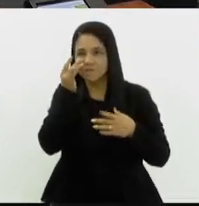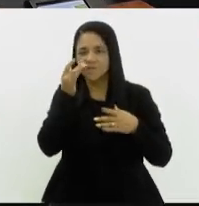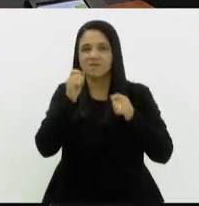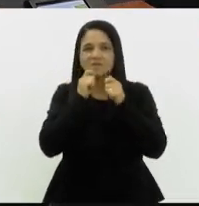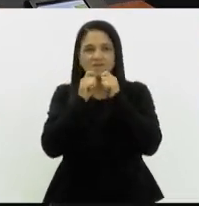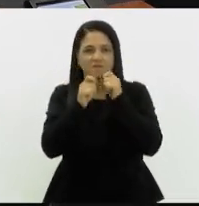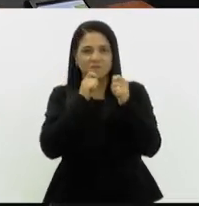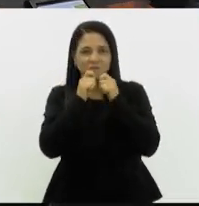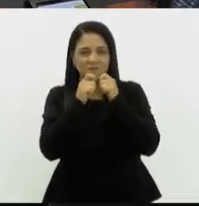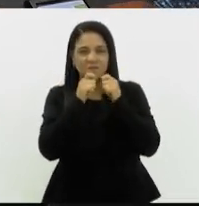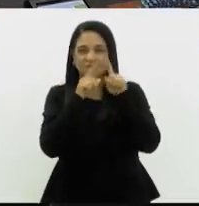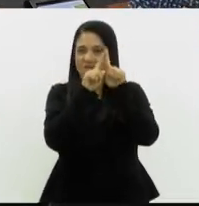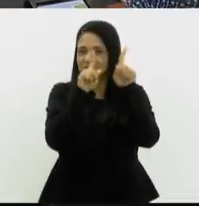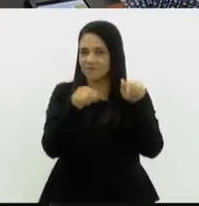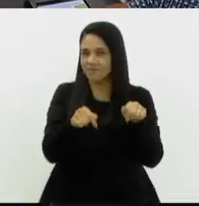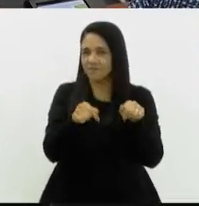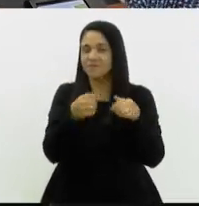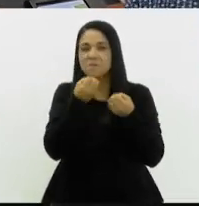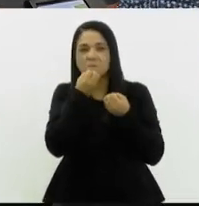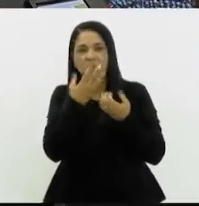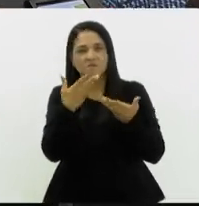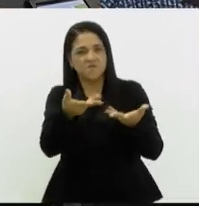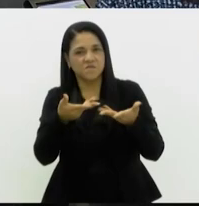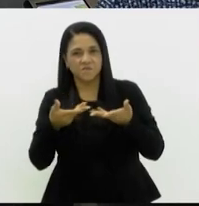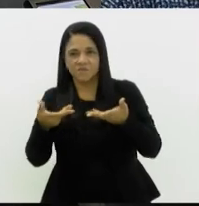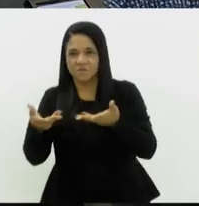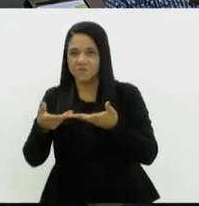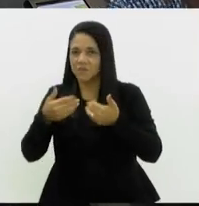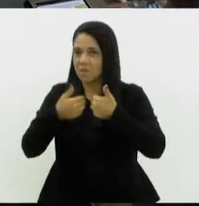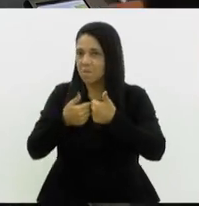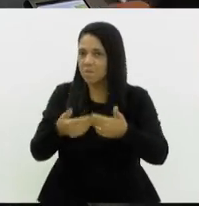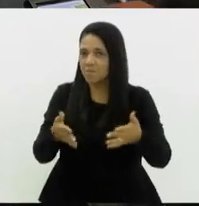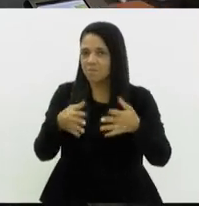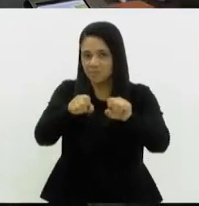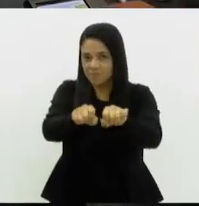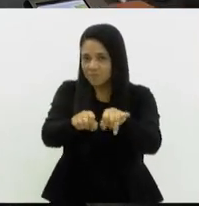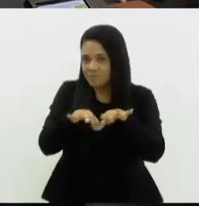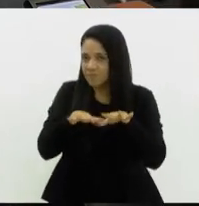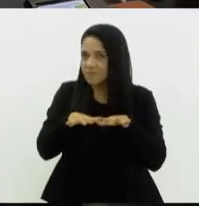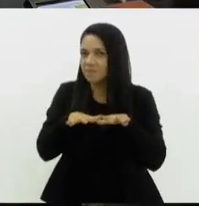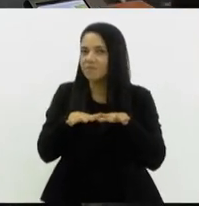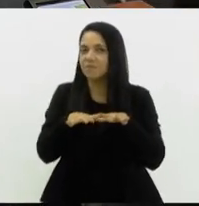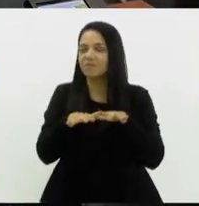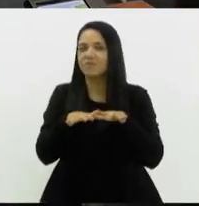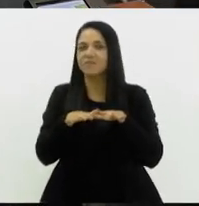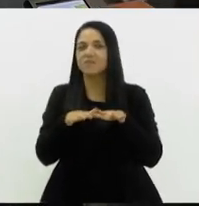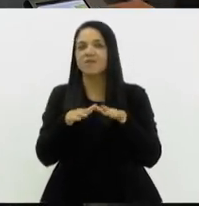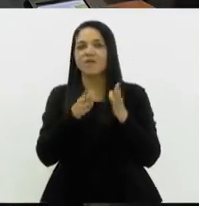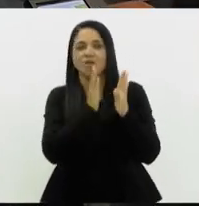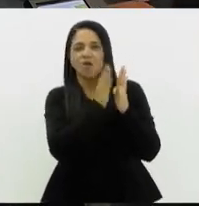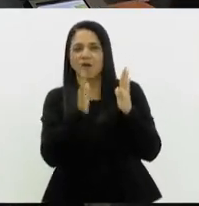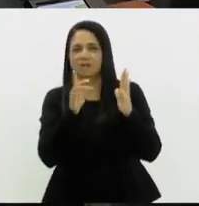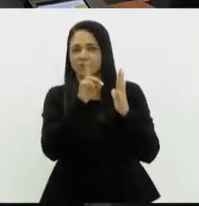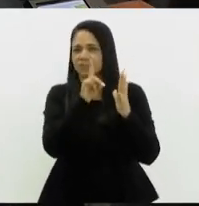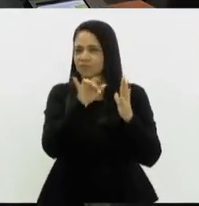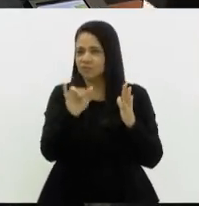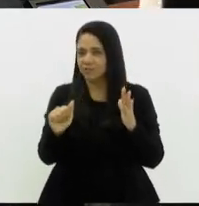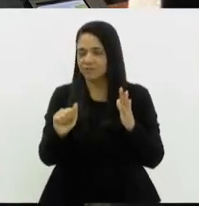imprensa. Sejam todos bem-vindos. Está reaberta a sessão. Passa-se a ordem do